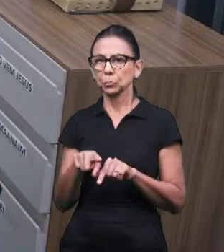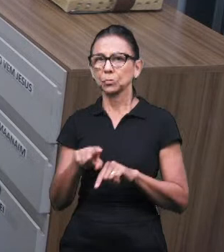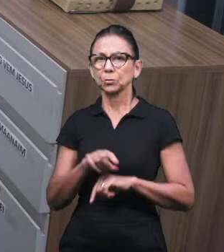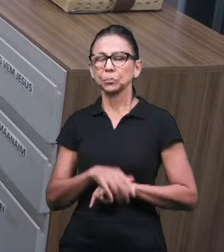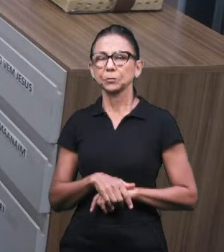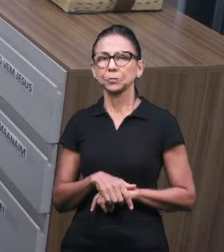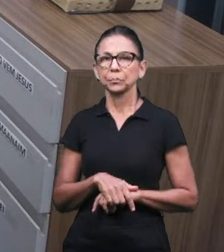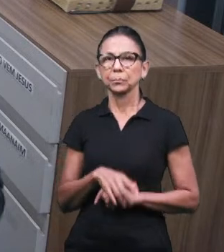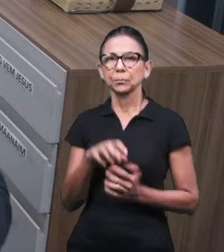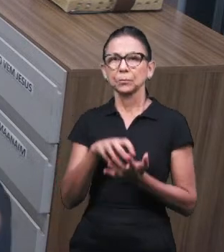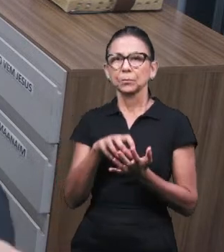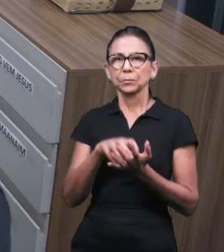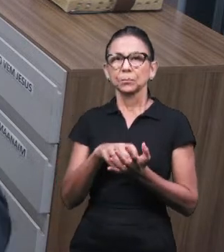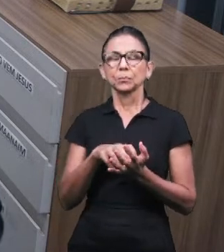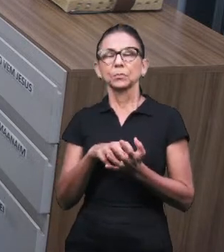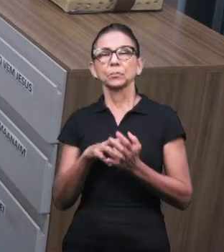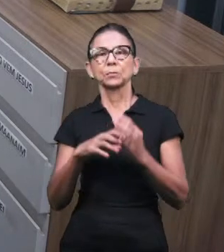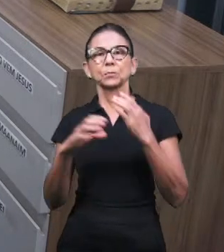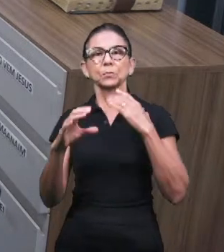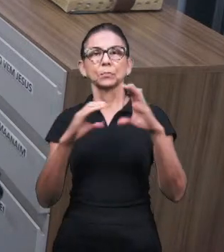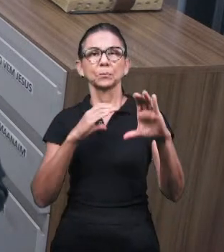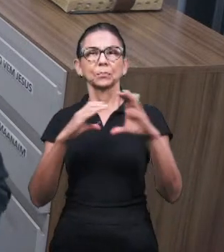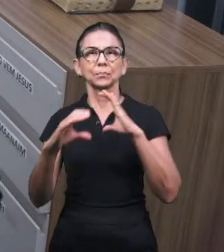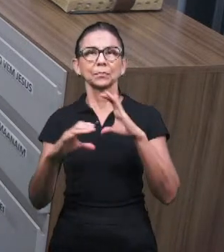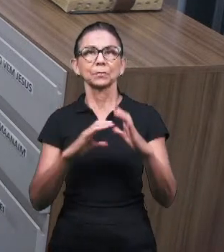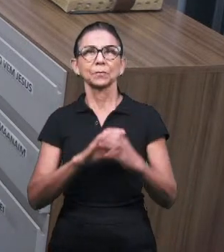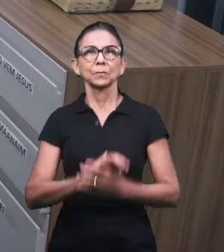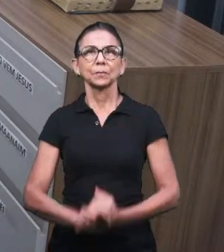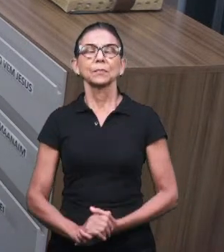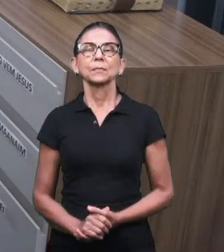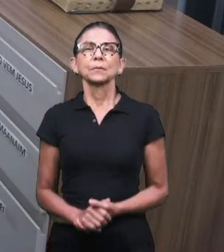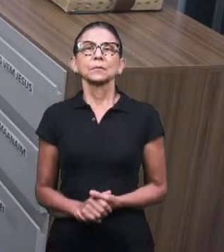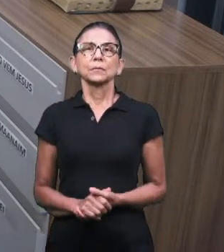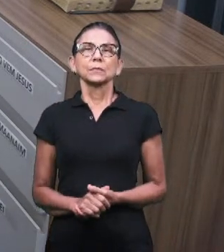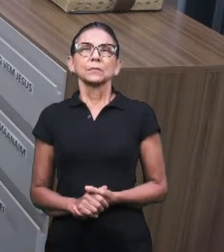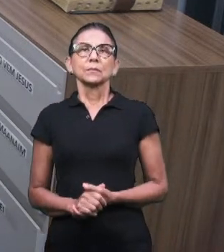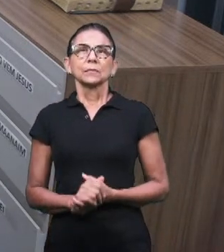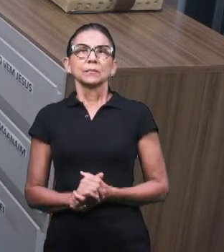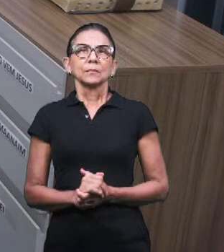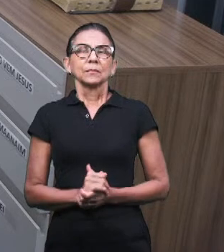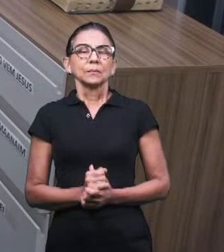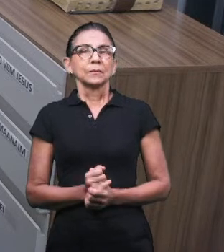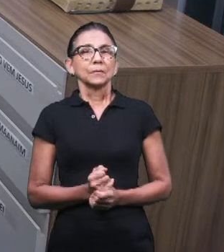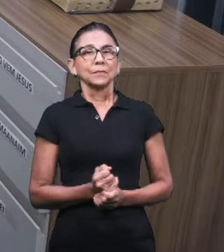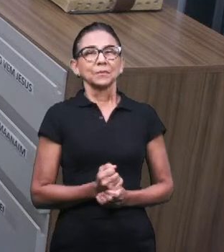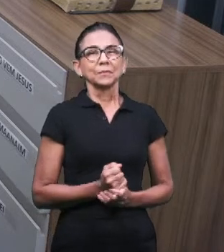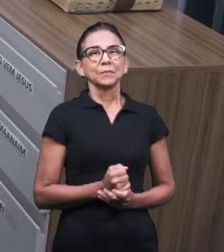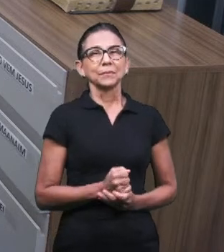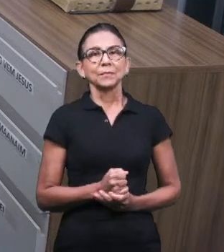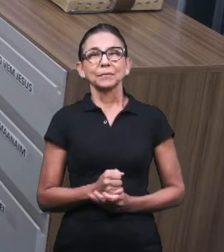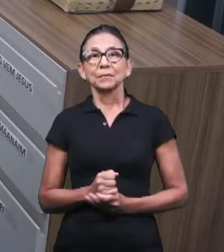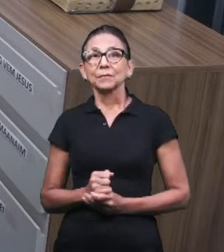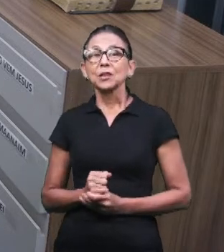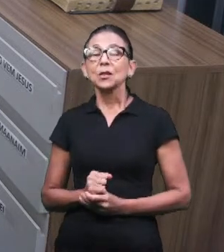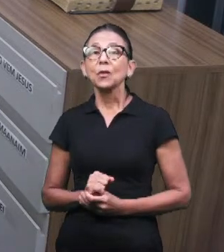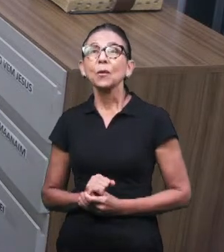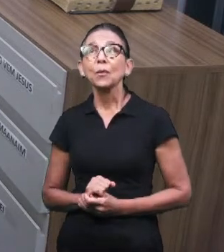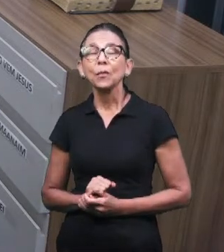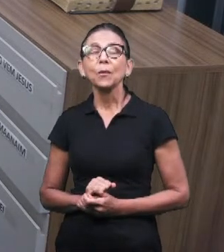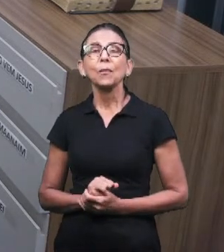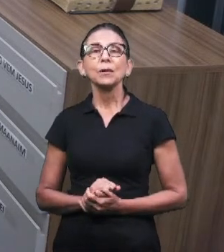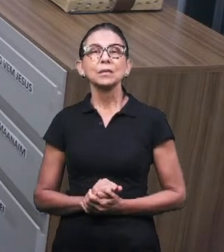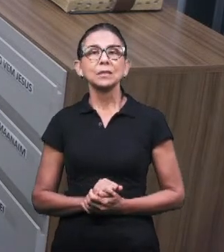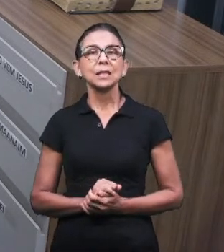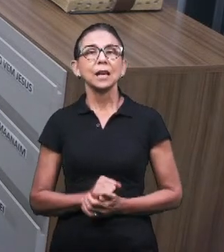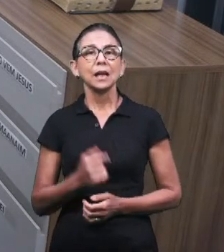Central Manaim de Comunicações. Mandar um abraço aqui a Ana Emília Bessa, que disse: naquela grande reunião tive a bênção de participar do